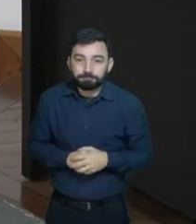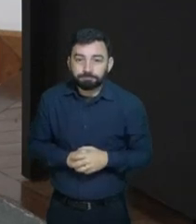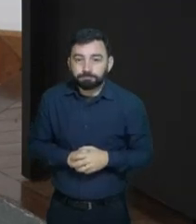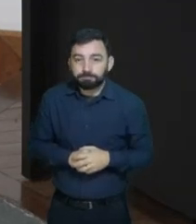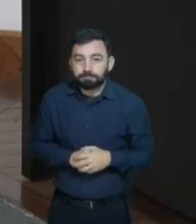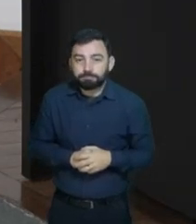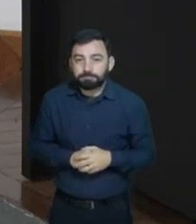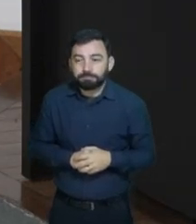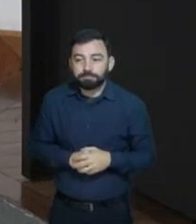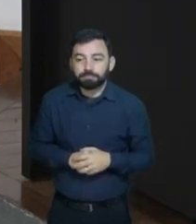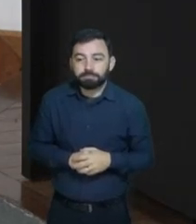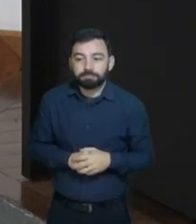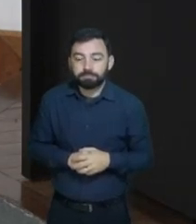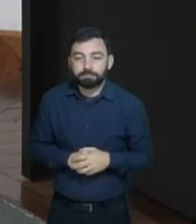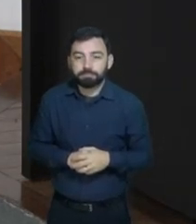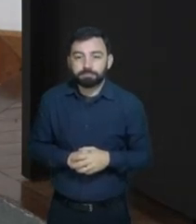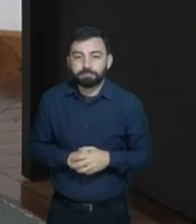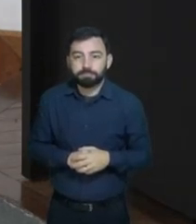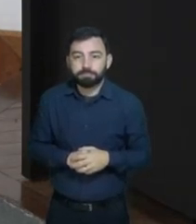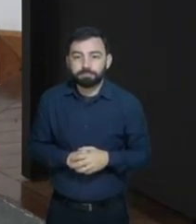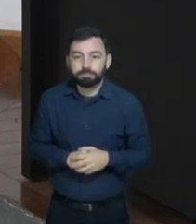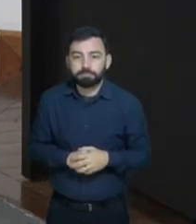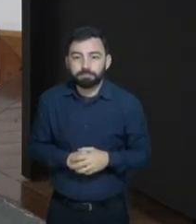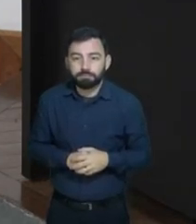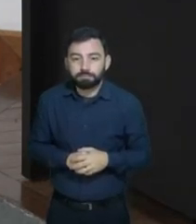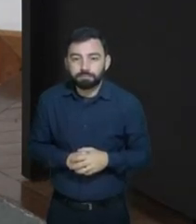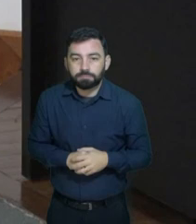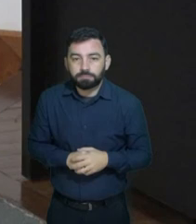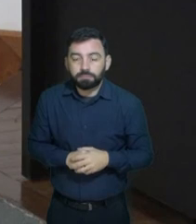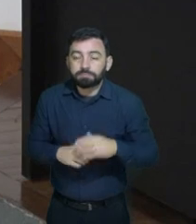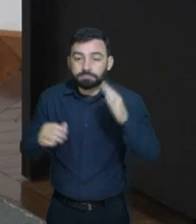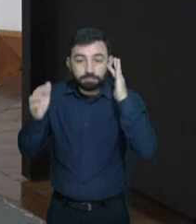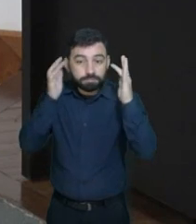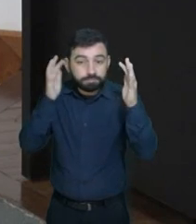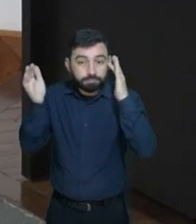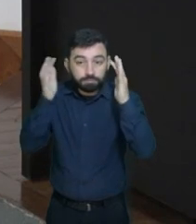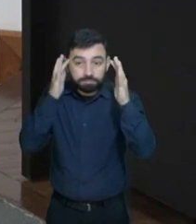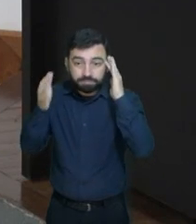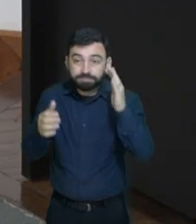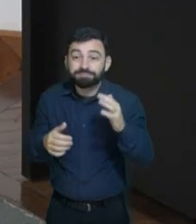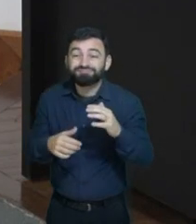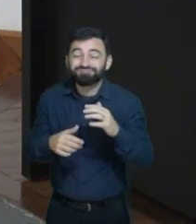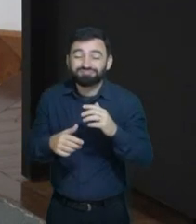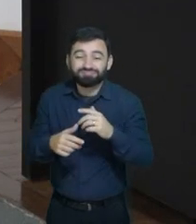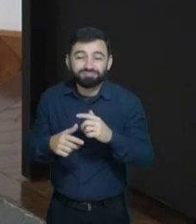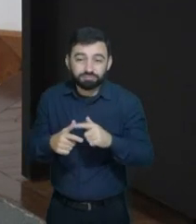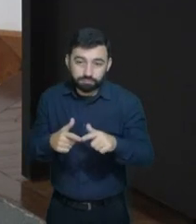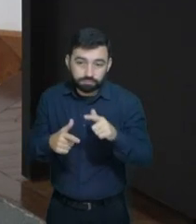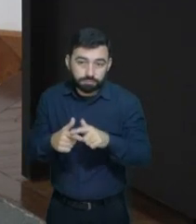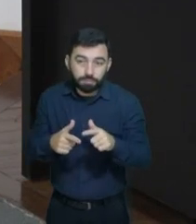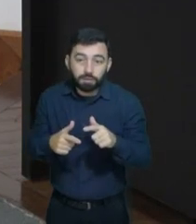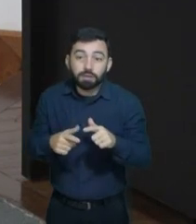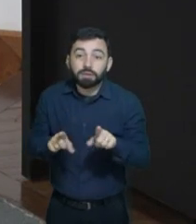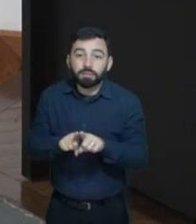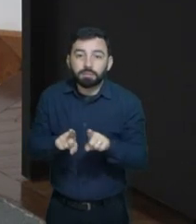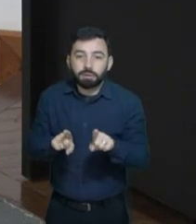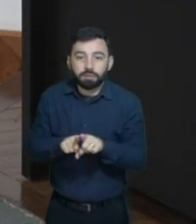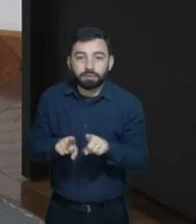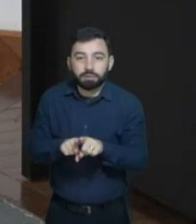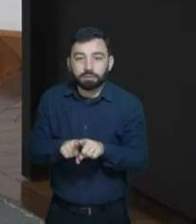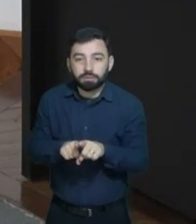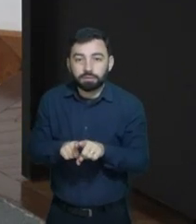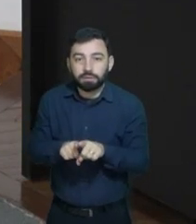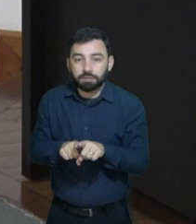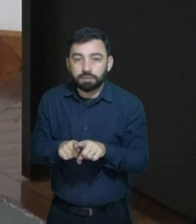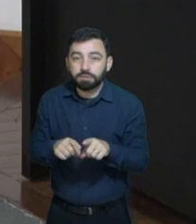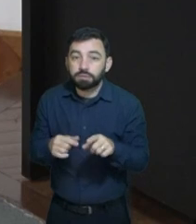Tá? Então, é isso, né? Vamos pensar. E aí a crise da biodiversidade, como eu não falei muito disso, mas